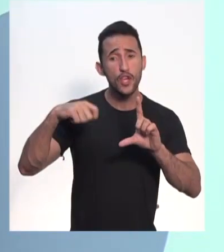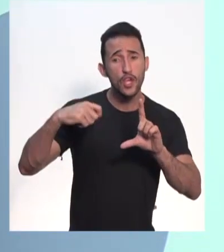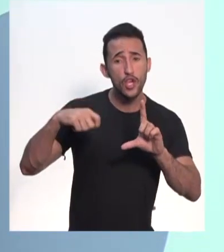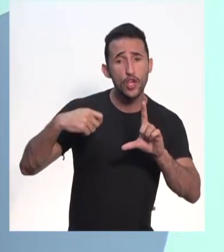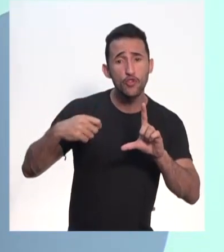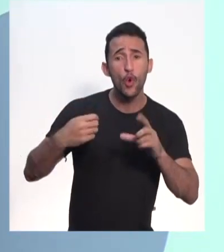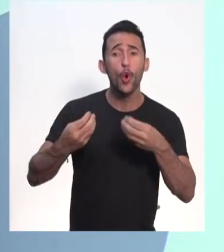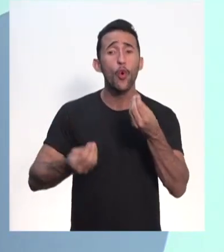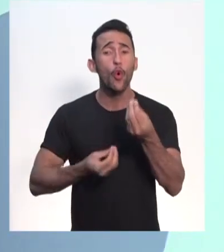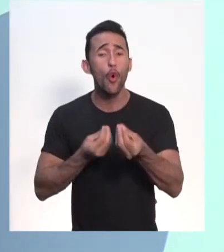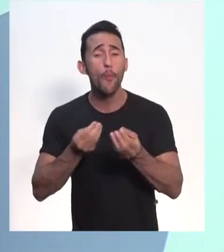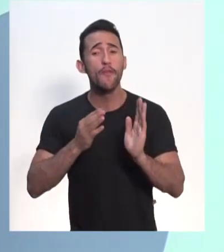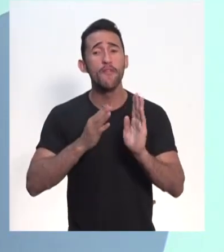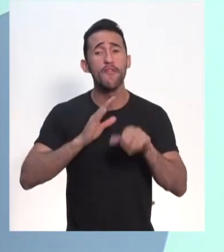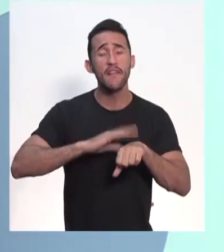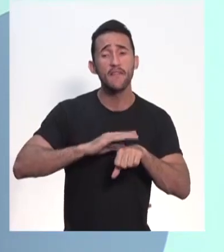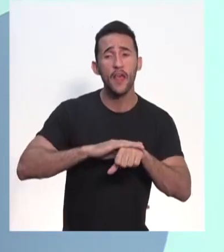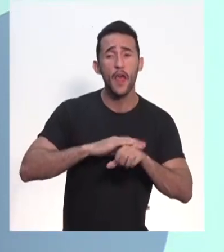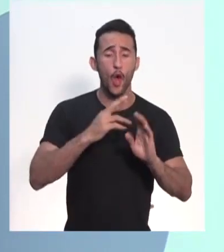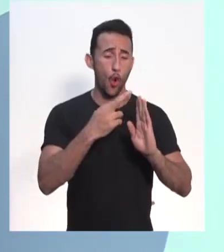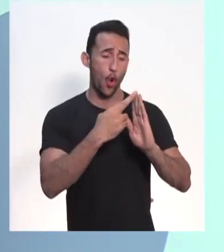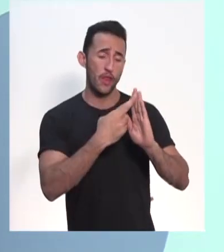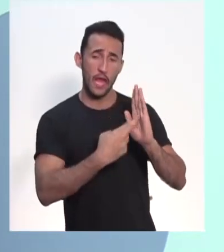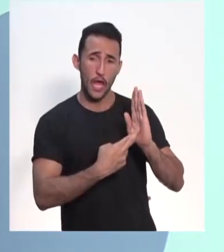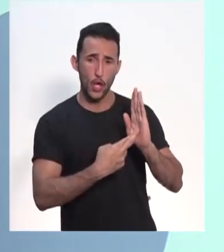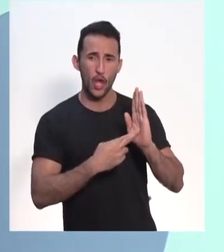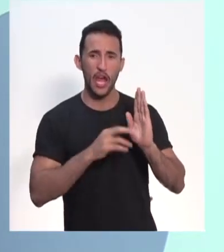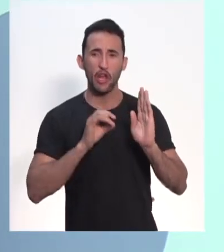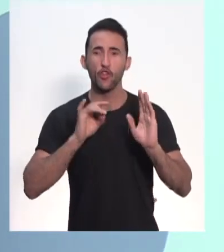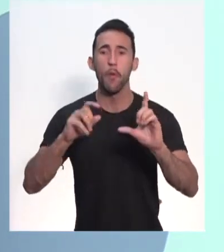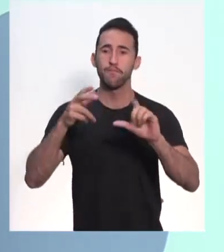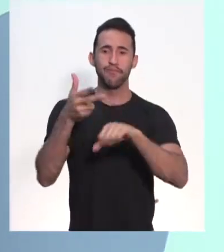a gente pode usar a tecnologia neste momento,